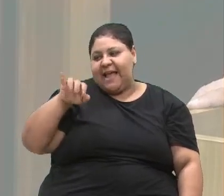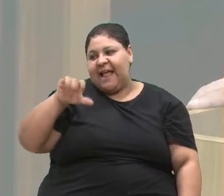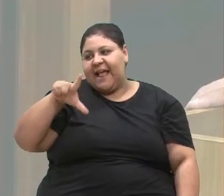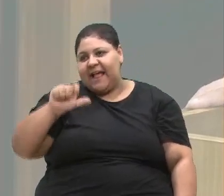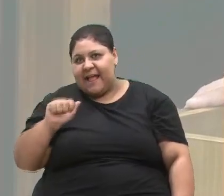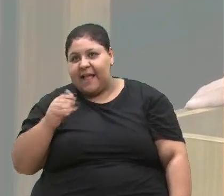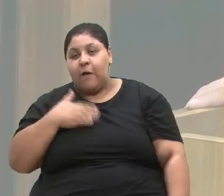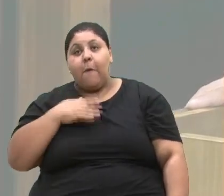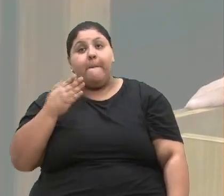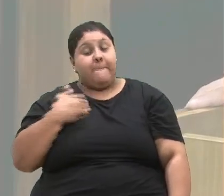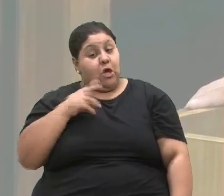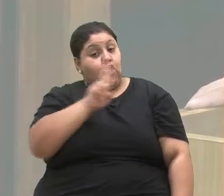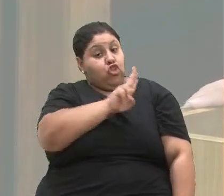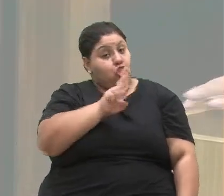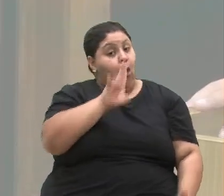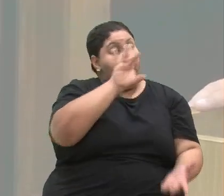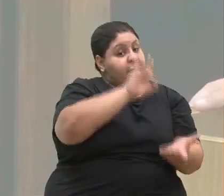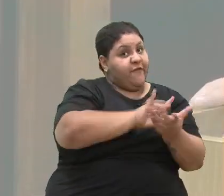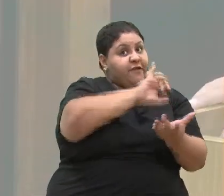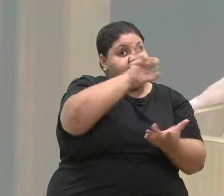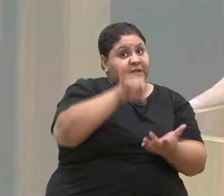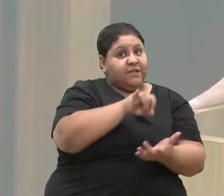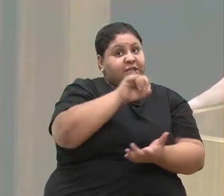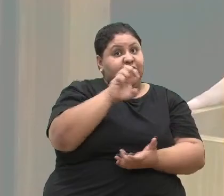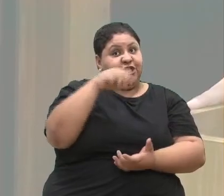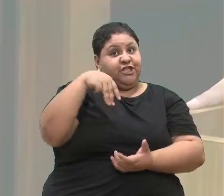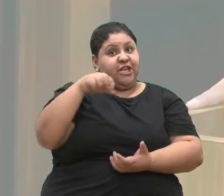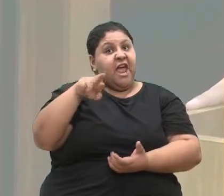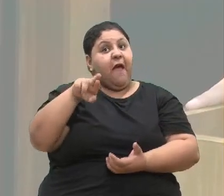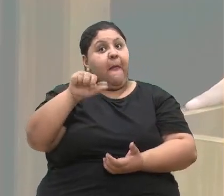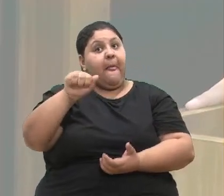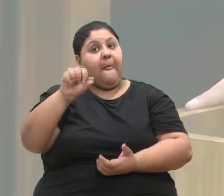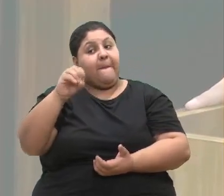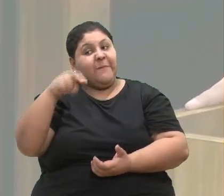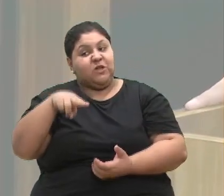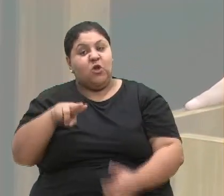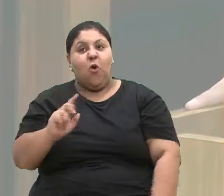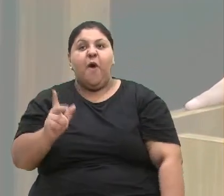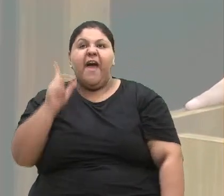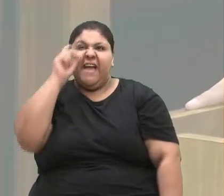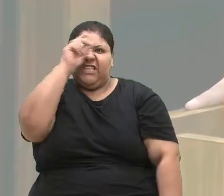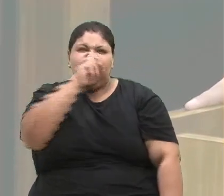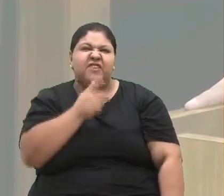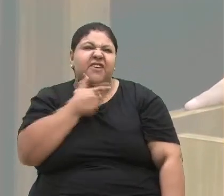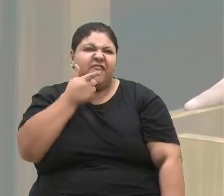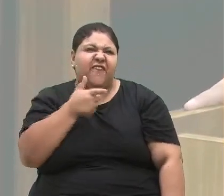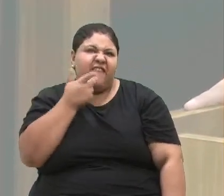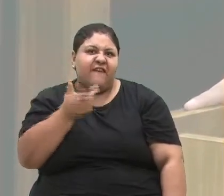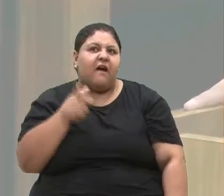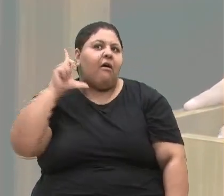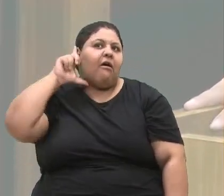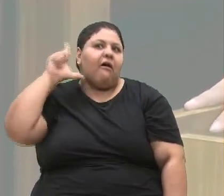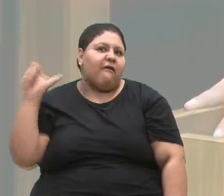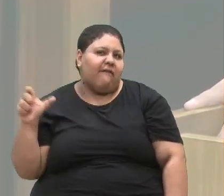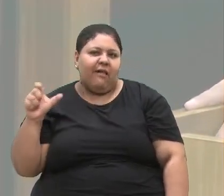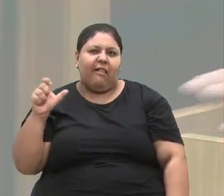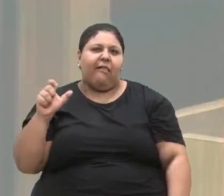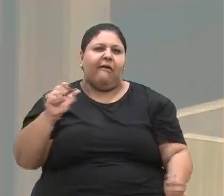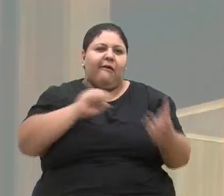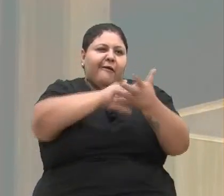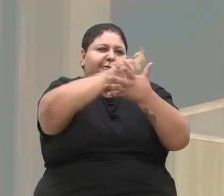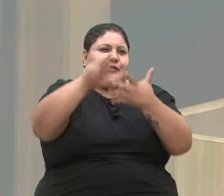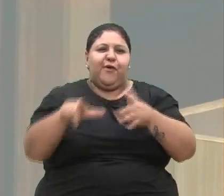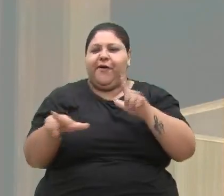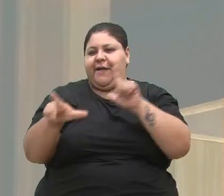nome é Gemerson, né? Por si só é difícil a pronúncia. Escuto normalmente Jefferson, Emerson, Everton. Eu